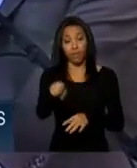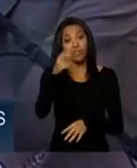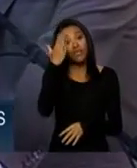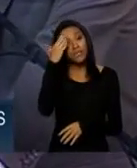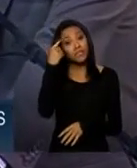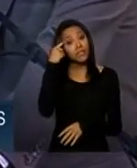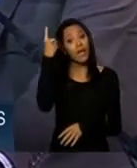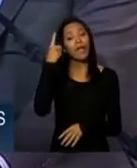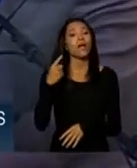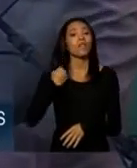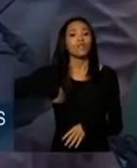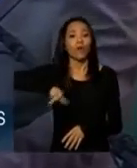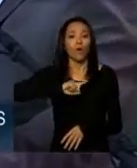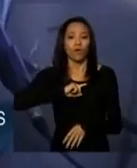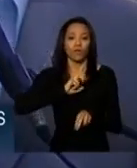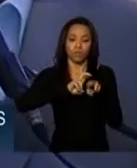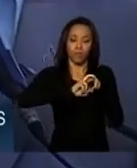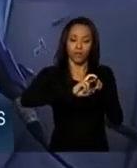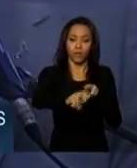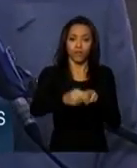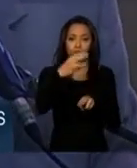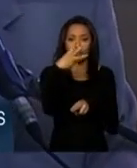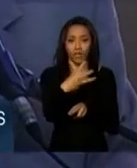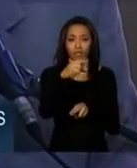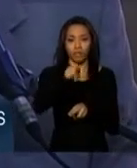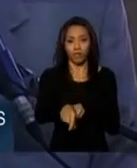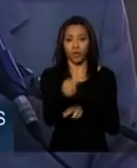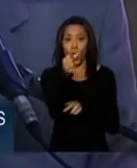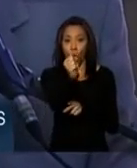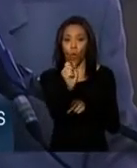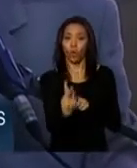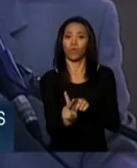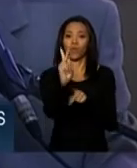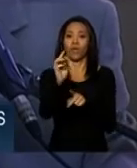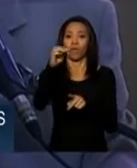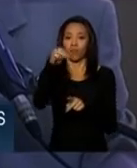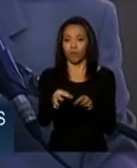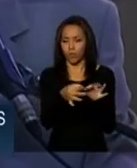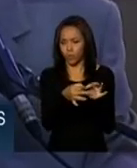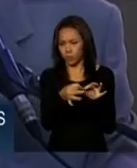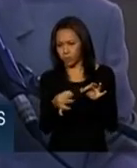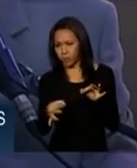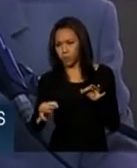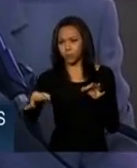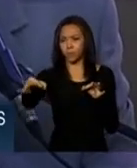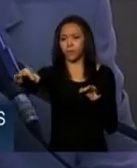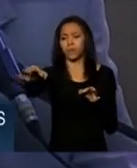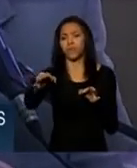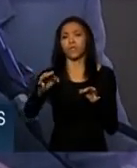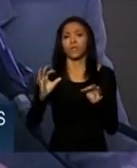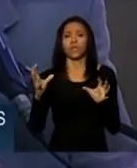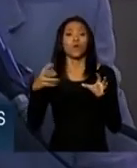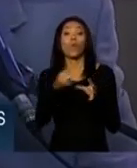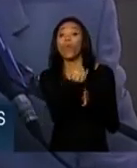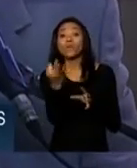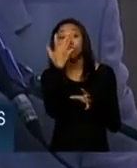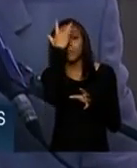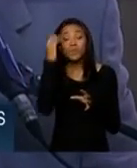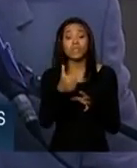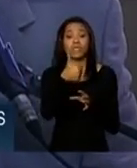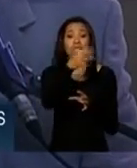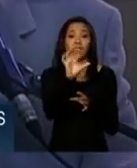metrô são 13,8 quilômetros. Transporta, em média, 10 mil pessoas por